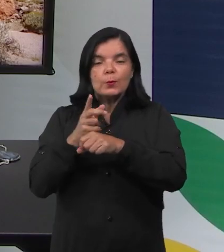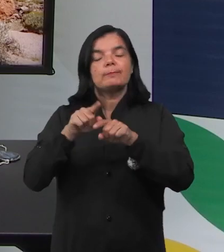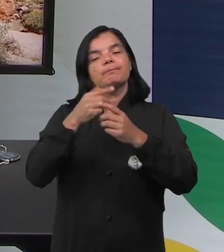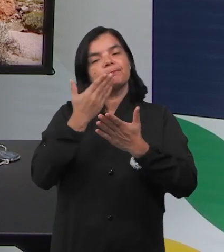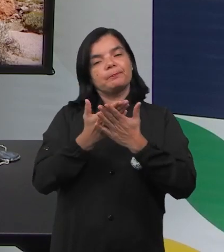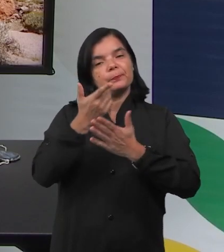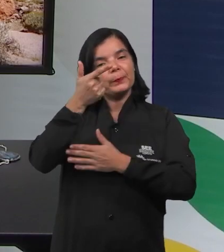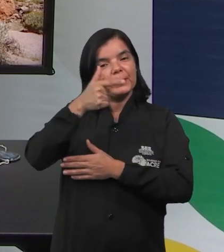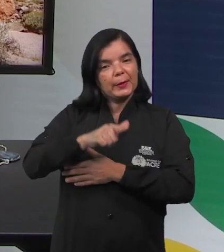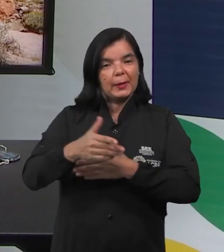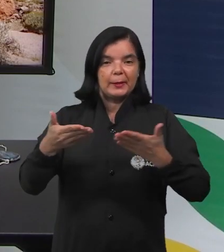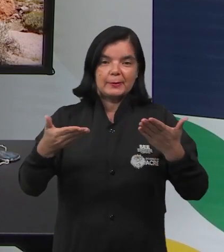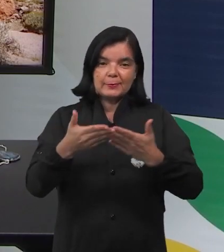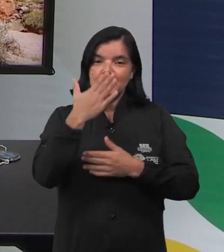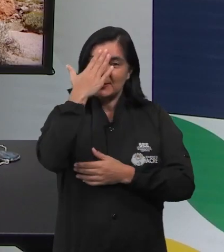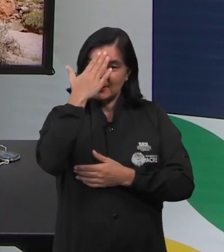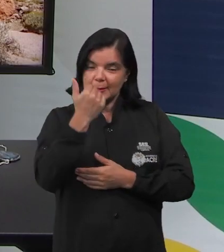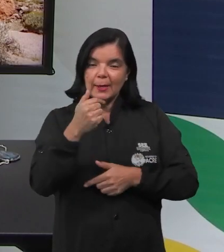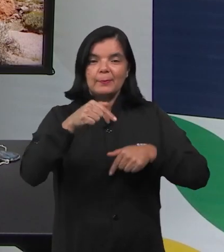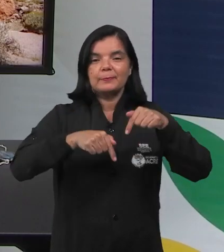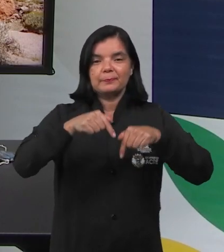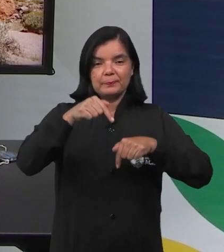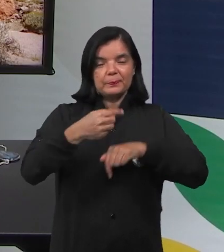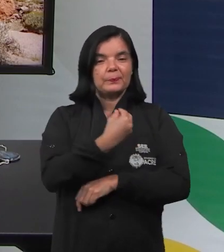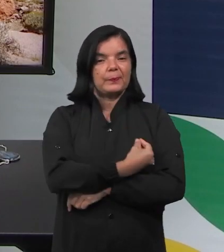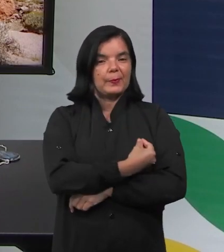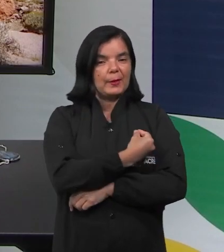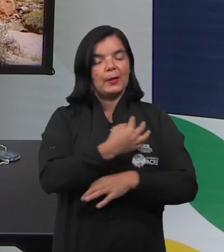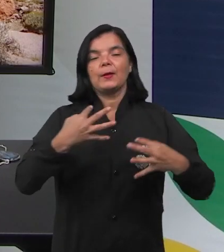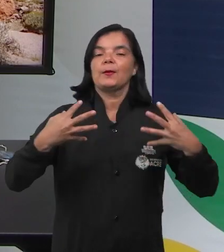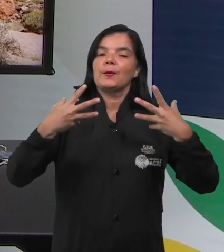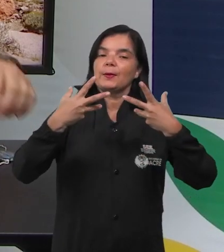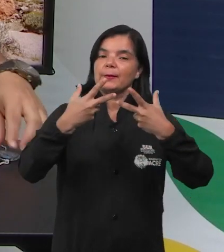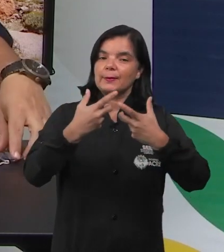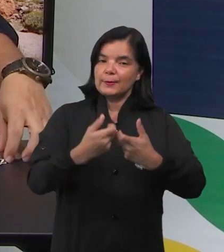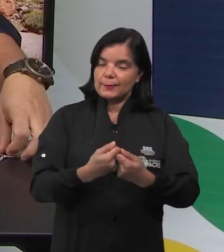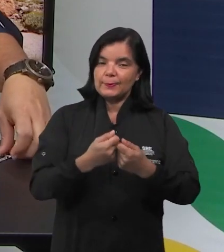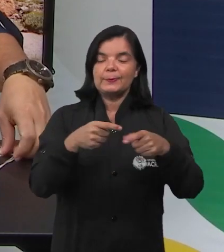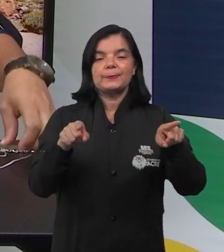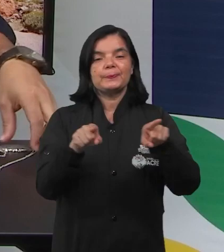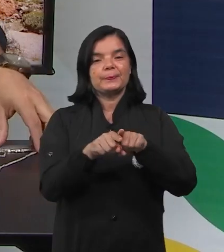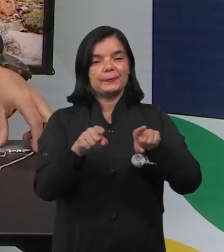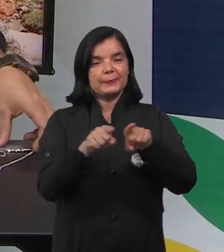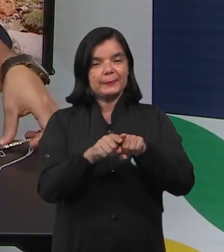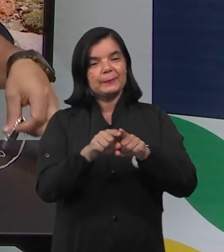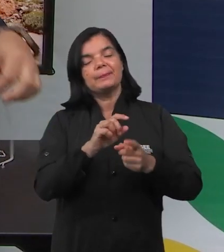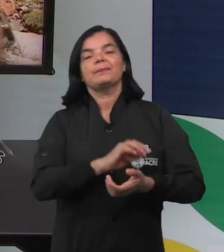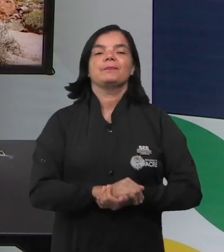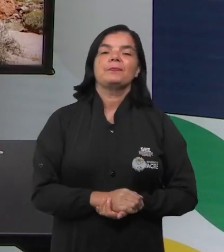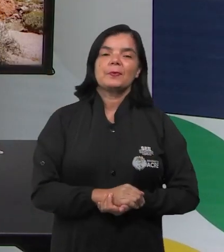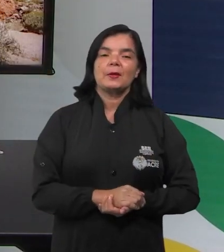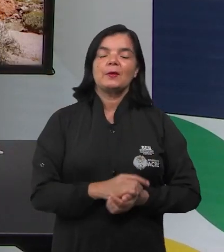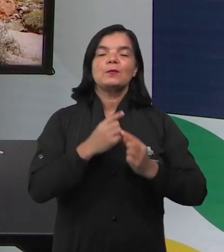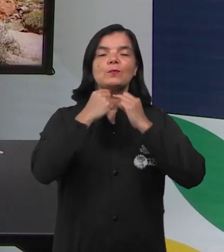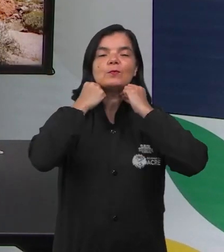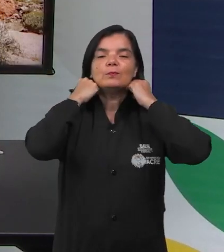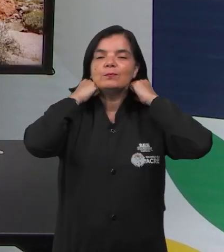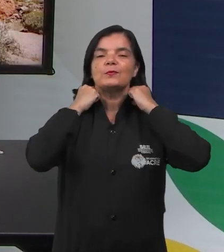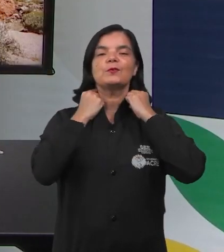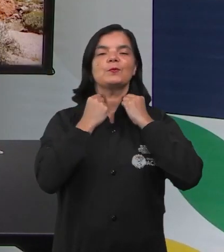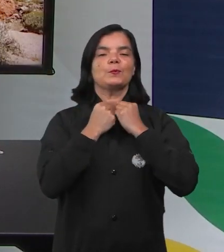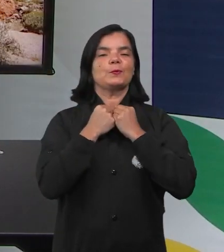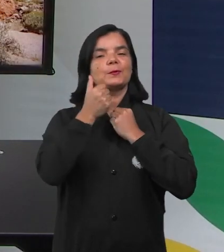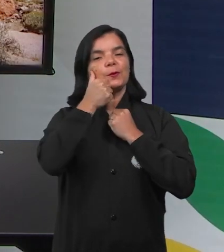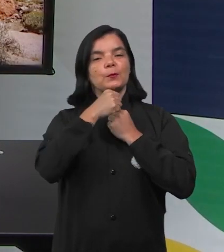aula, mas agora você já sabe que a química está presente em tudo e até mesmo, ó, naquele colar que a sua